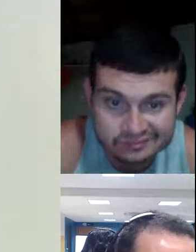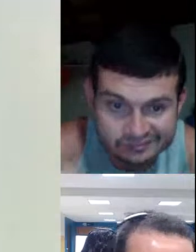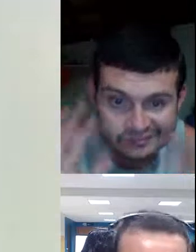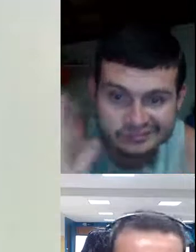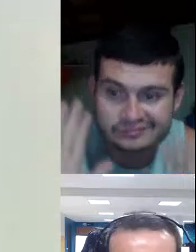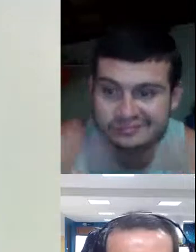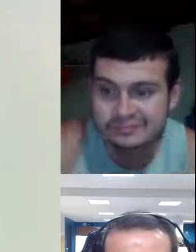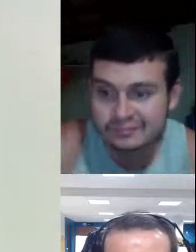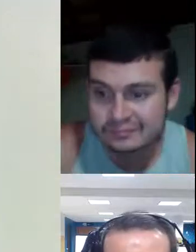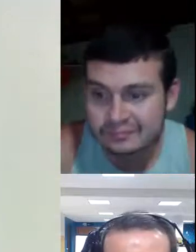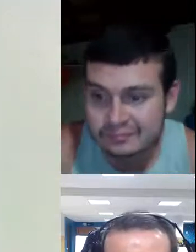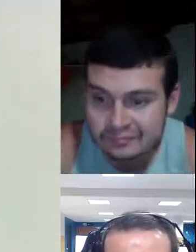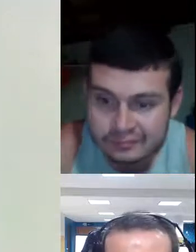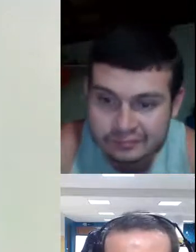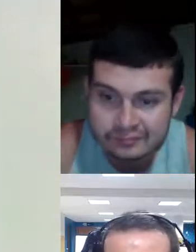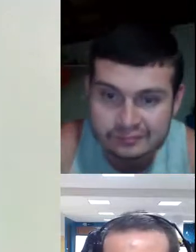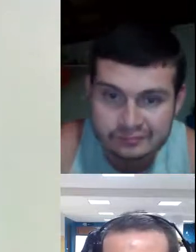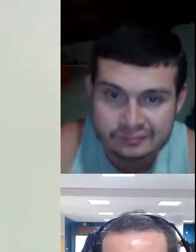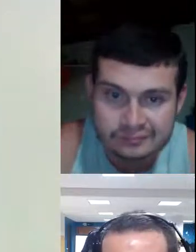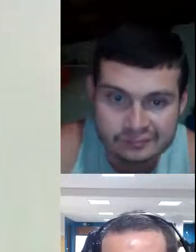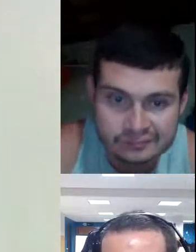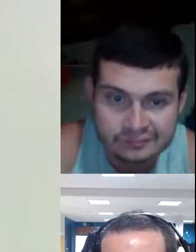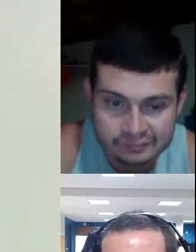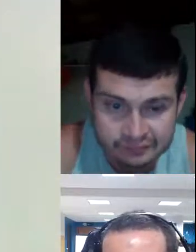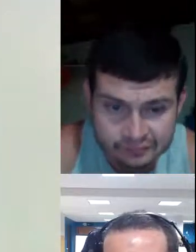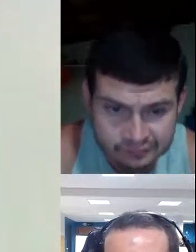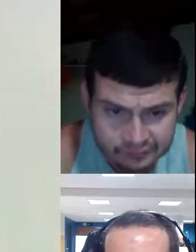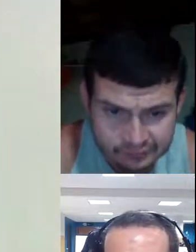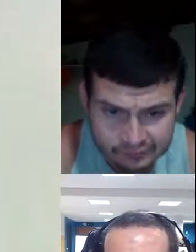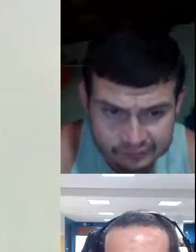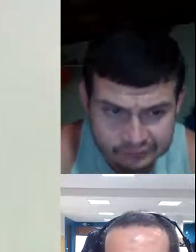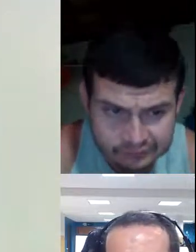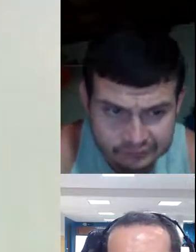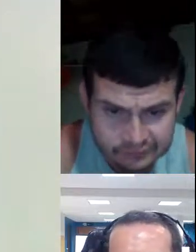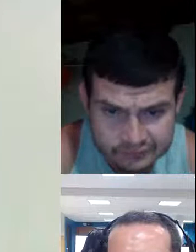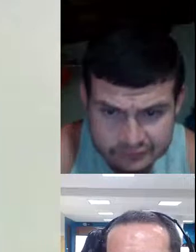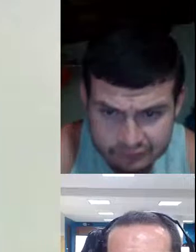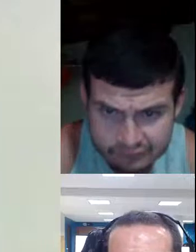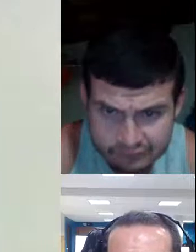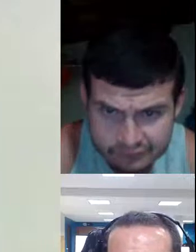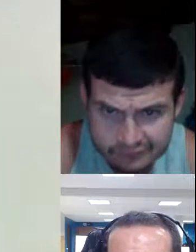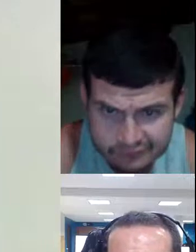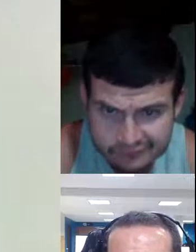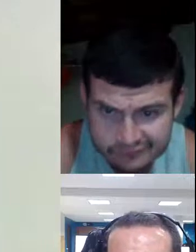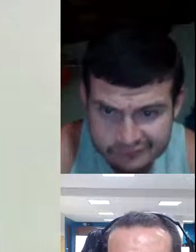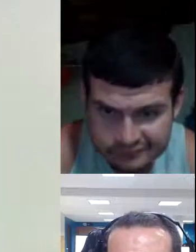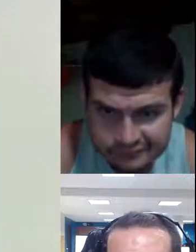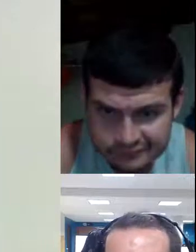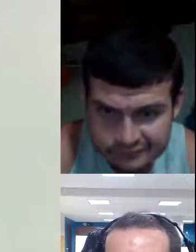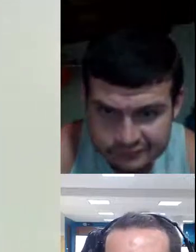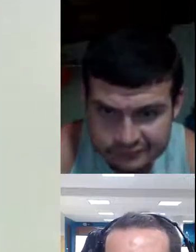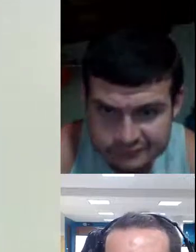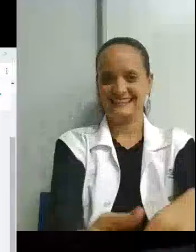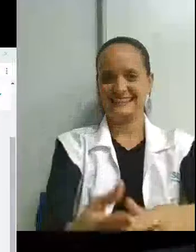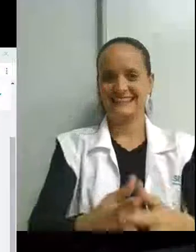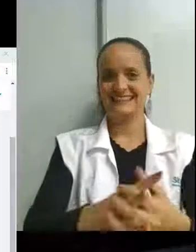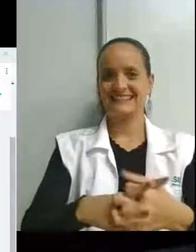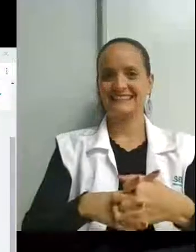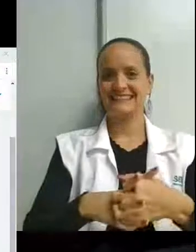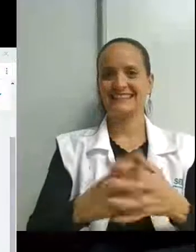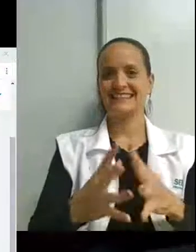favor. Só ela. Estamos vendo só ela em cima. Ah, tá. Faltou eu compartilhar minha tela.